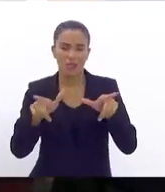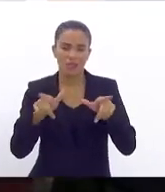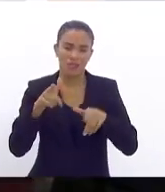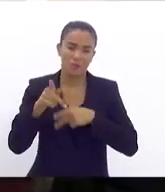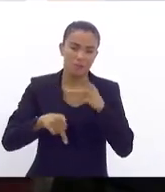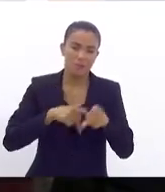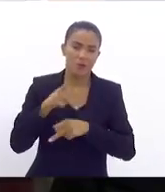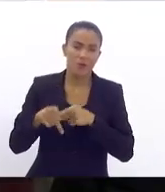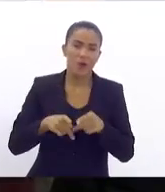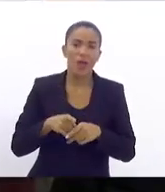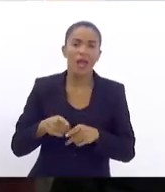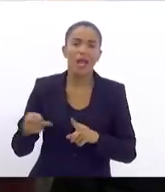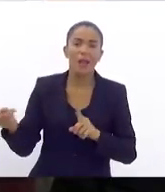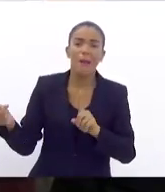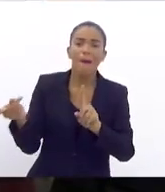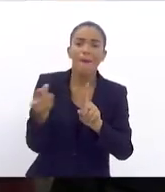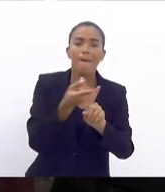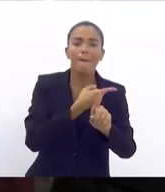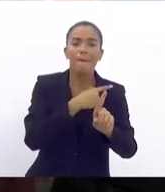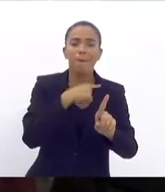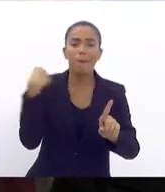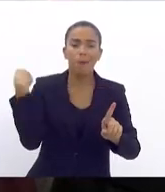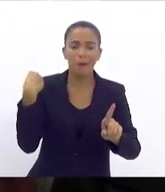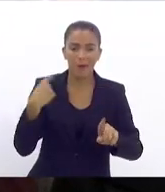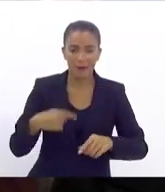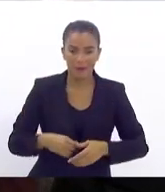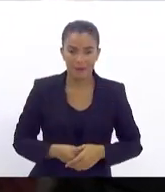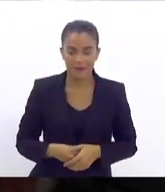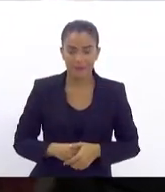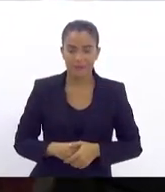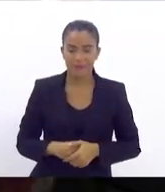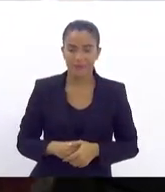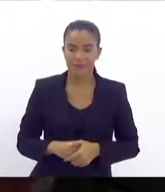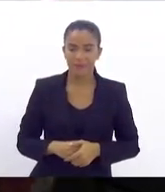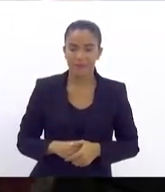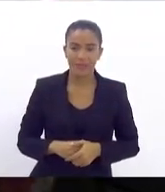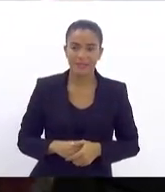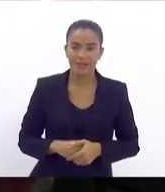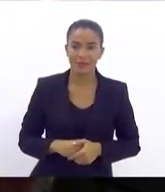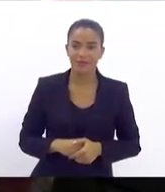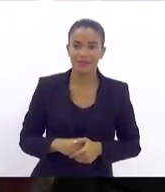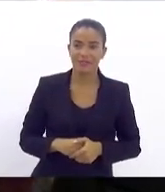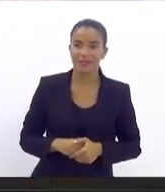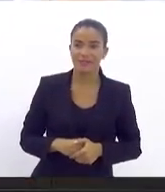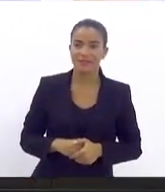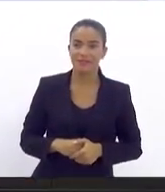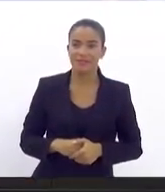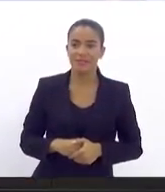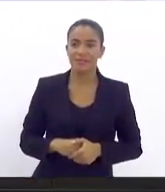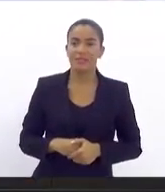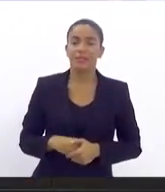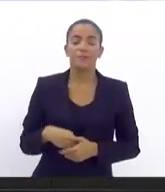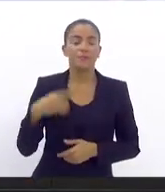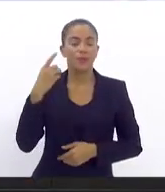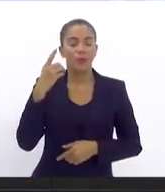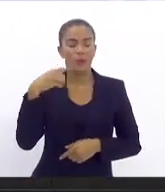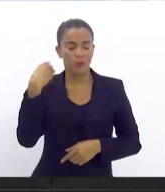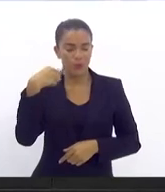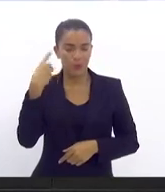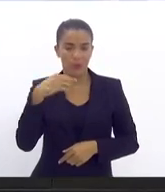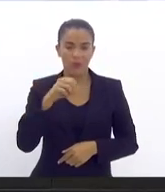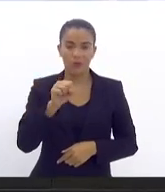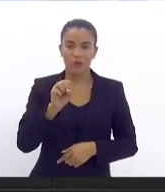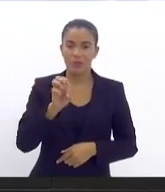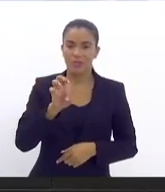o cerol do projeto. Então está retirado de pauta a pedido do autor. Suprimiu. Depois, tudo. Quando Vossa Excelência discutir com o doutor Serginho, pede a reinclusão,